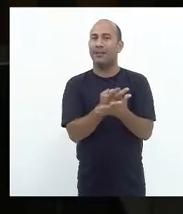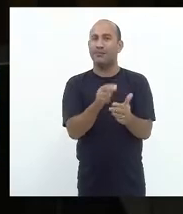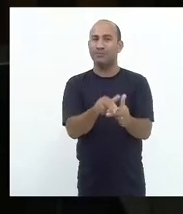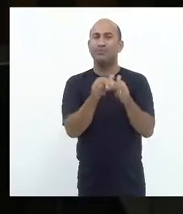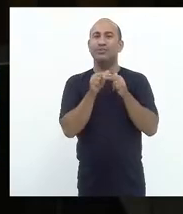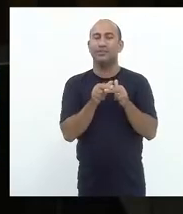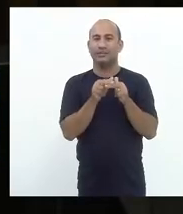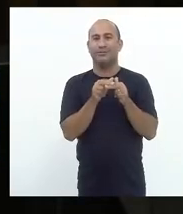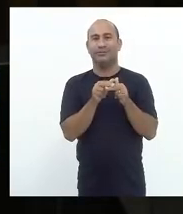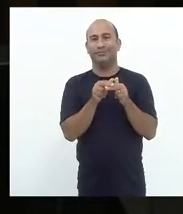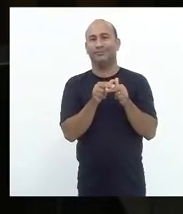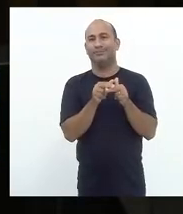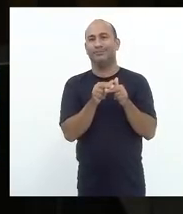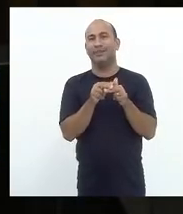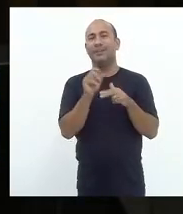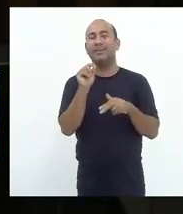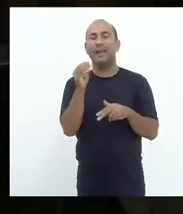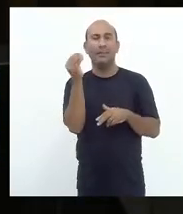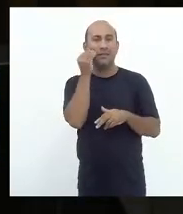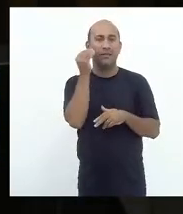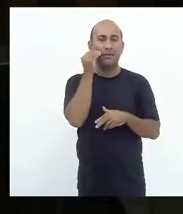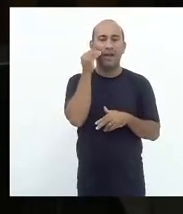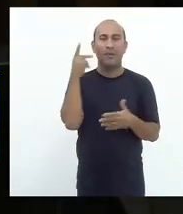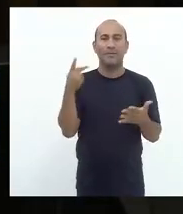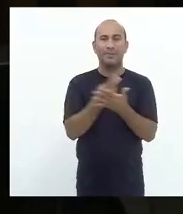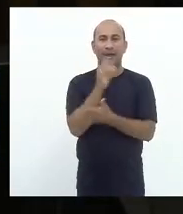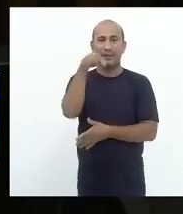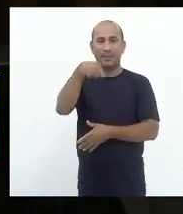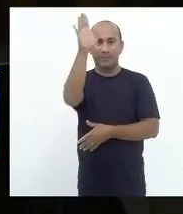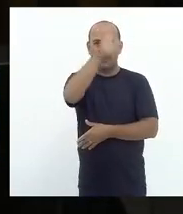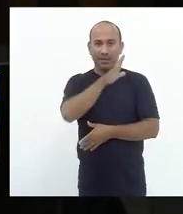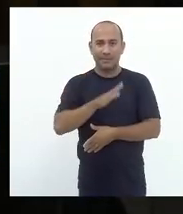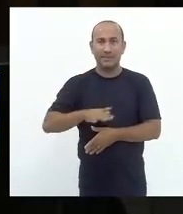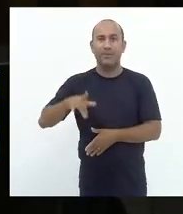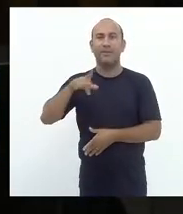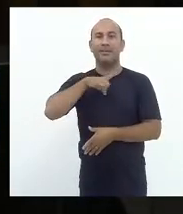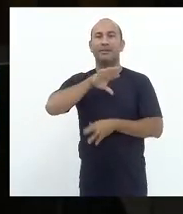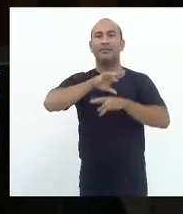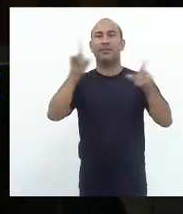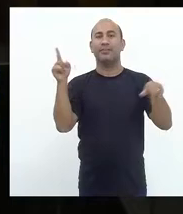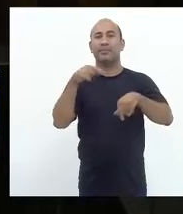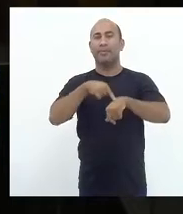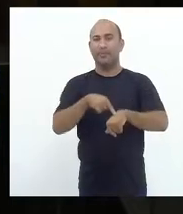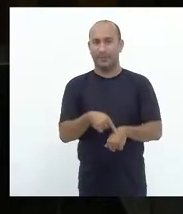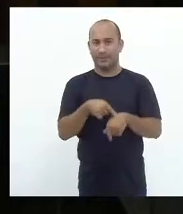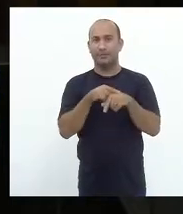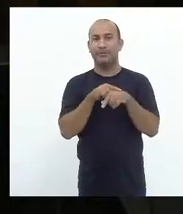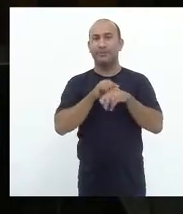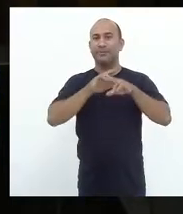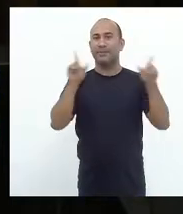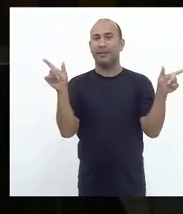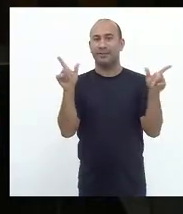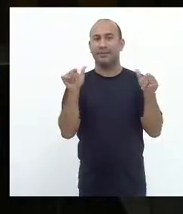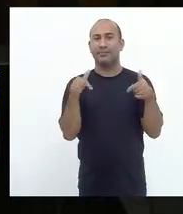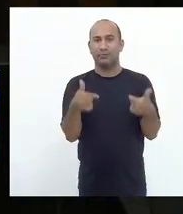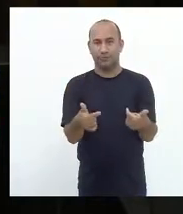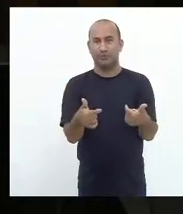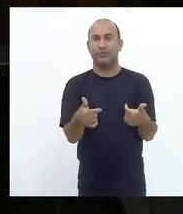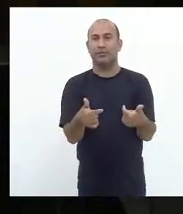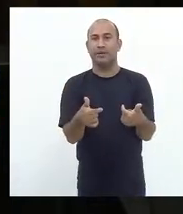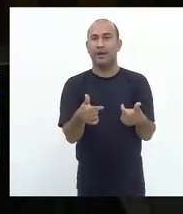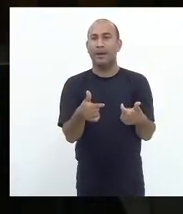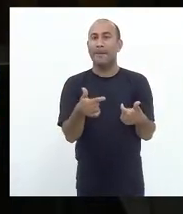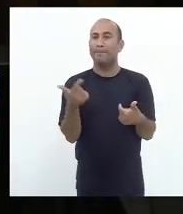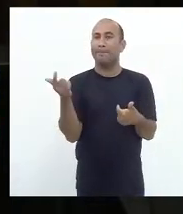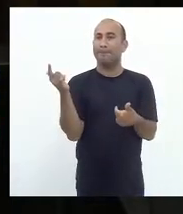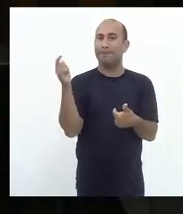lógica negacionista que tentou se impor no Brasil e que toma em diferentes momentos diferentes faces, das mais